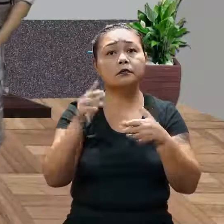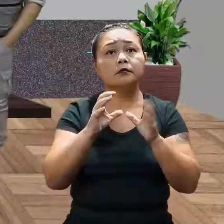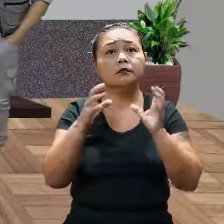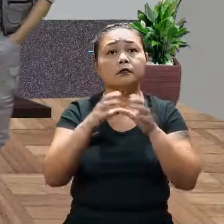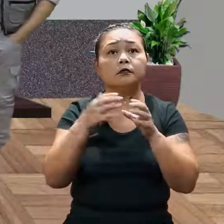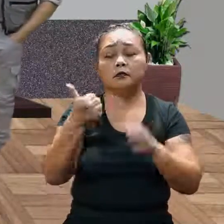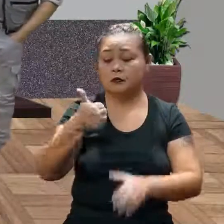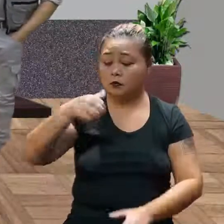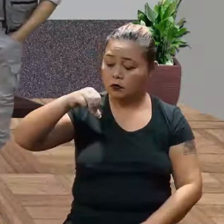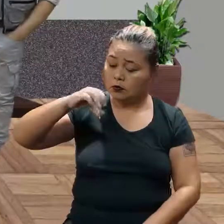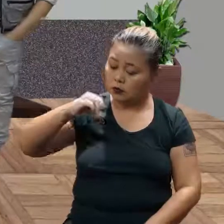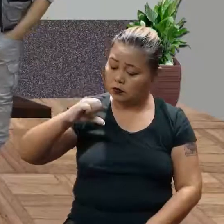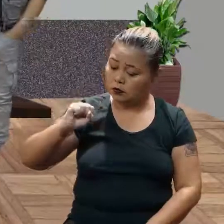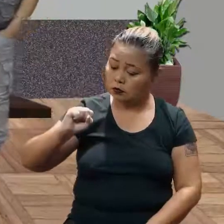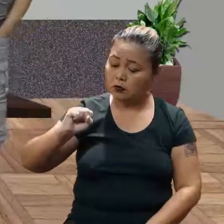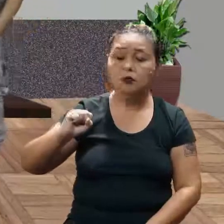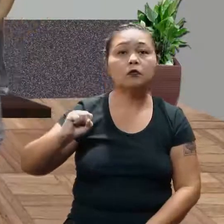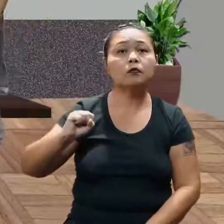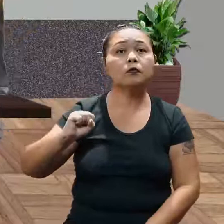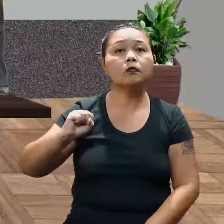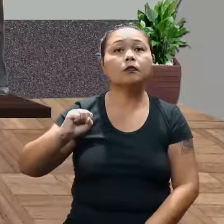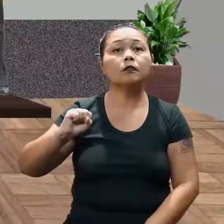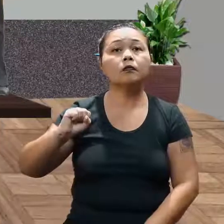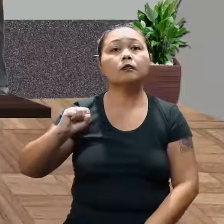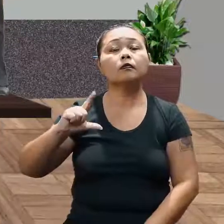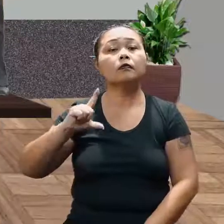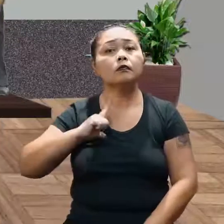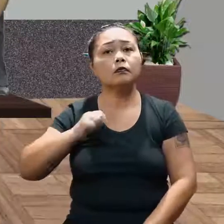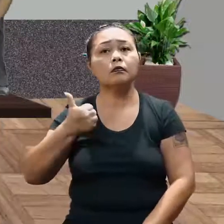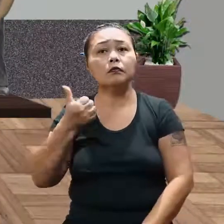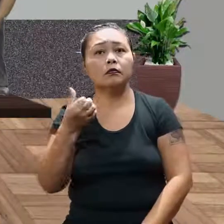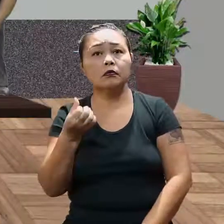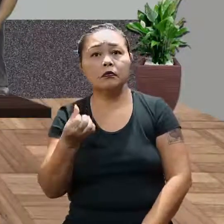em 1908, que vai enfrentar